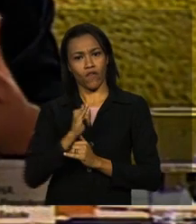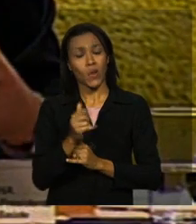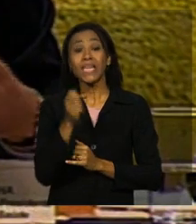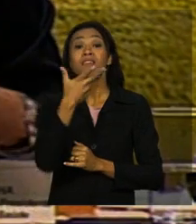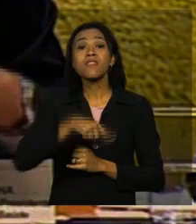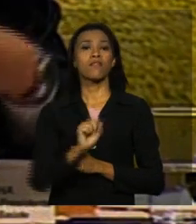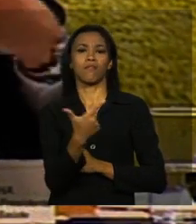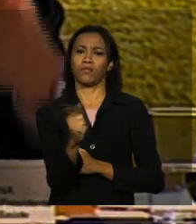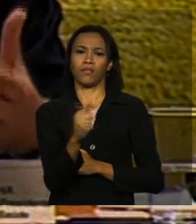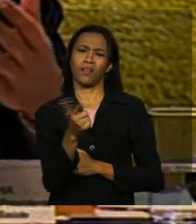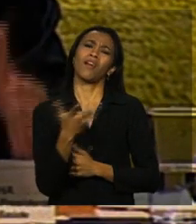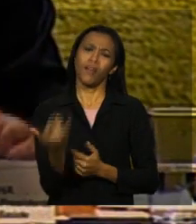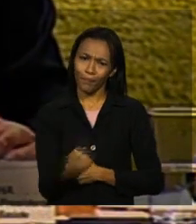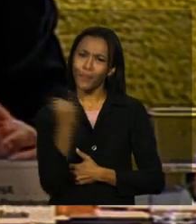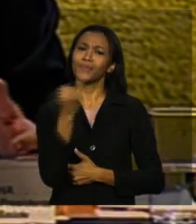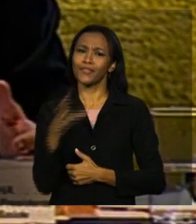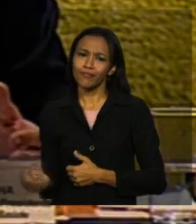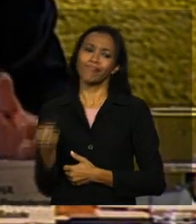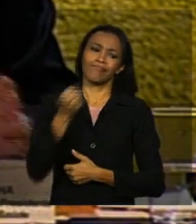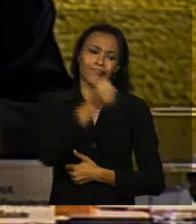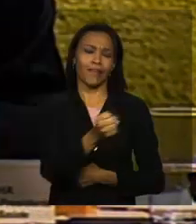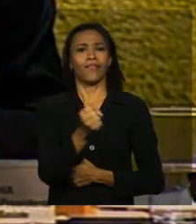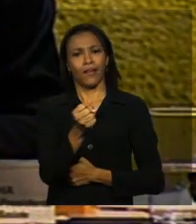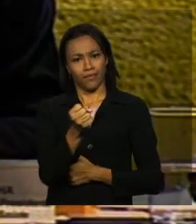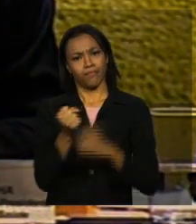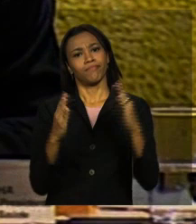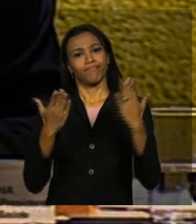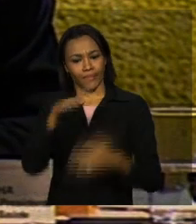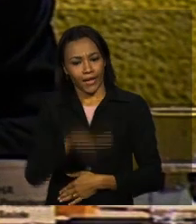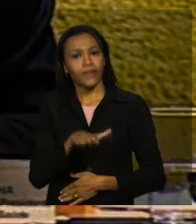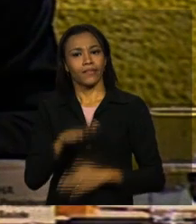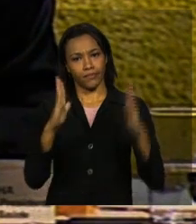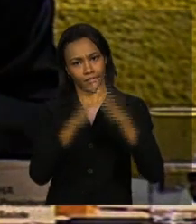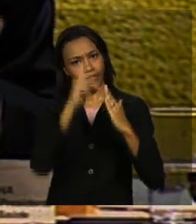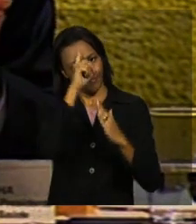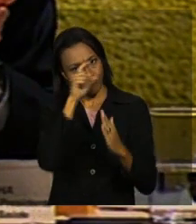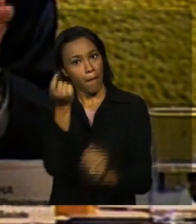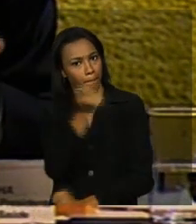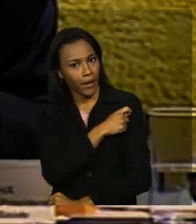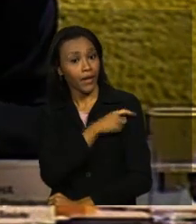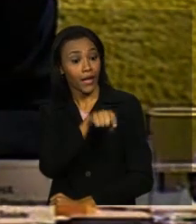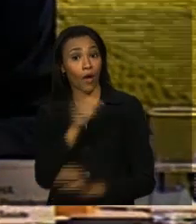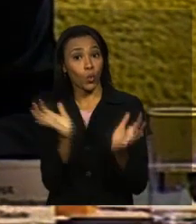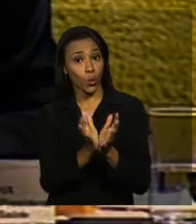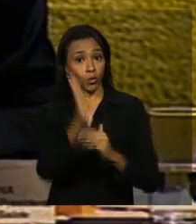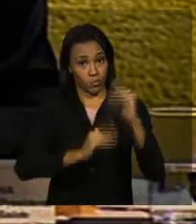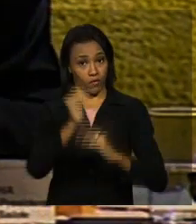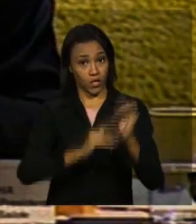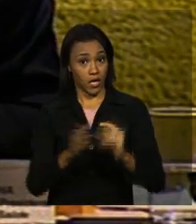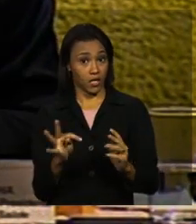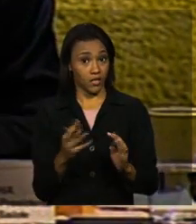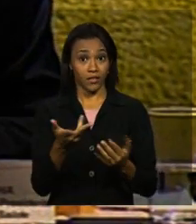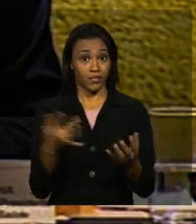quem não tiver a caderneta, é importante levar a criança nesse momento da campanha, porque é a oportunidade que os profissionais de saúde vão poder ter para